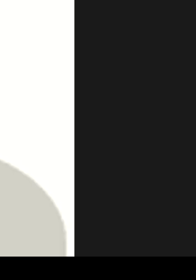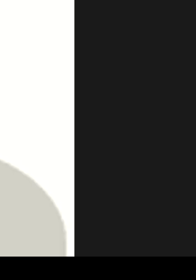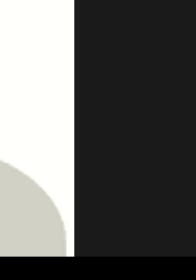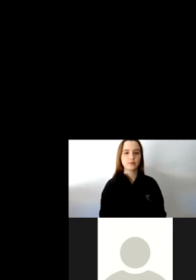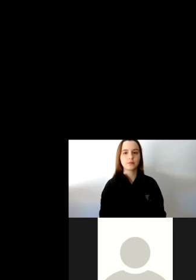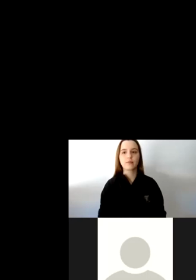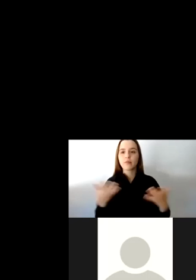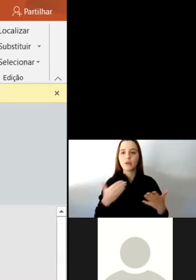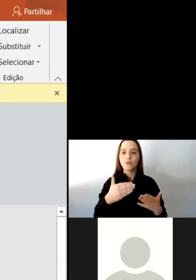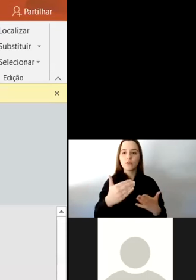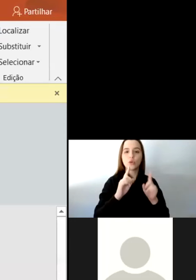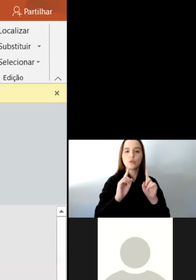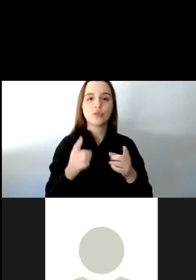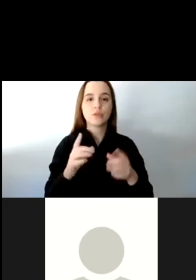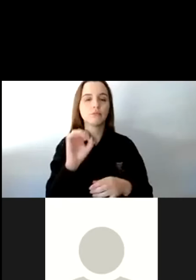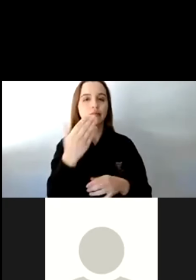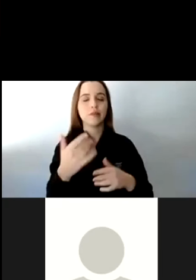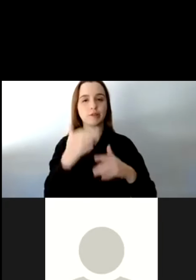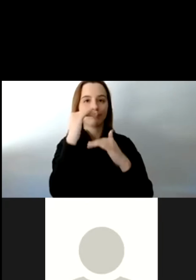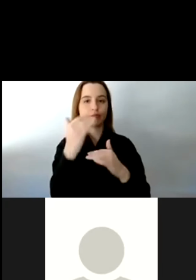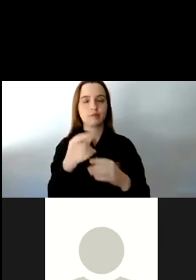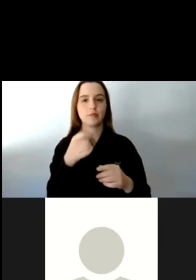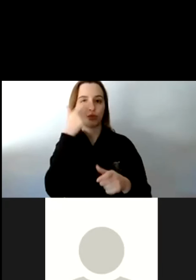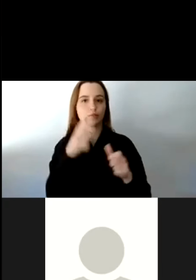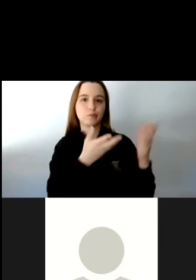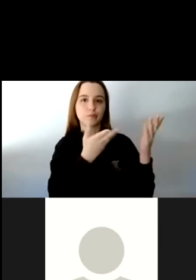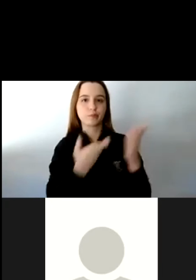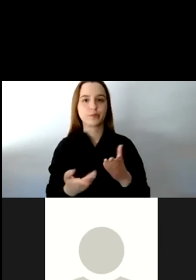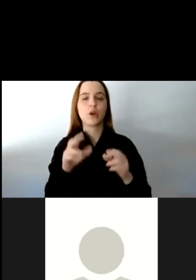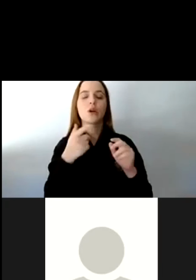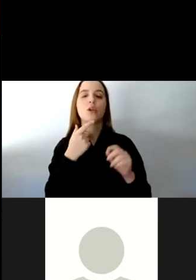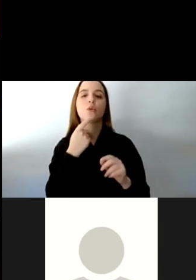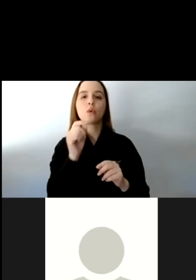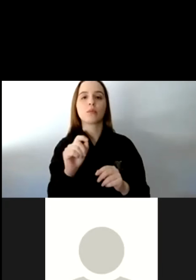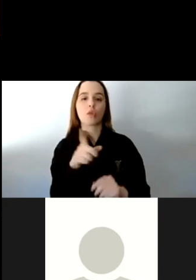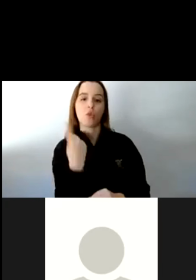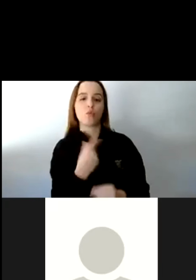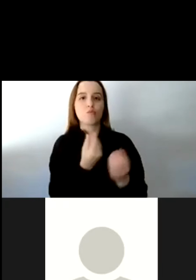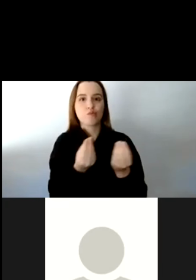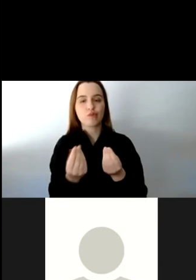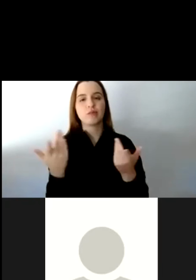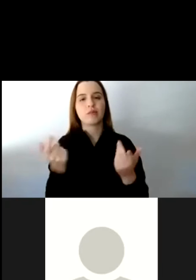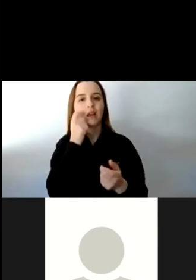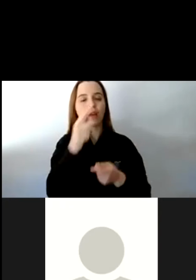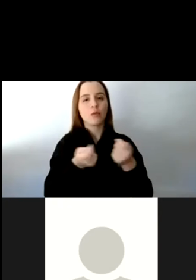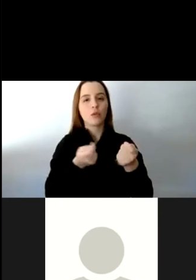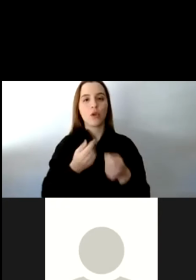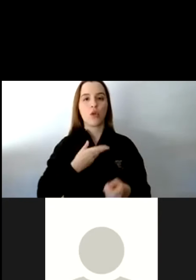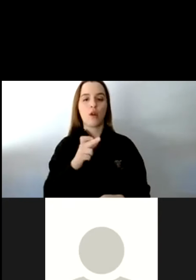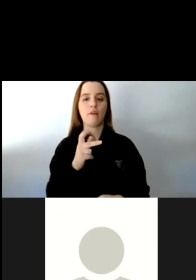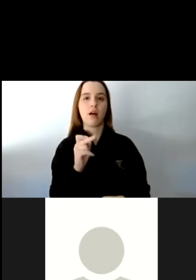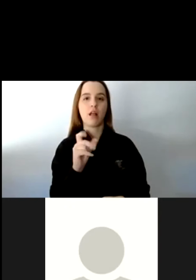Vamos agora dar início ao primeiro bloco de apresentações, intitulado Somos Muitos, com os moderadores Dr. Walter e